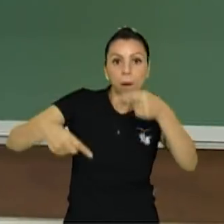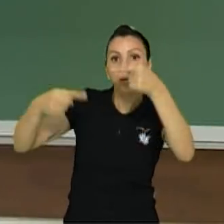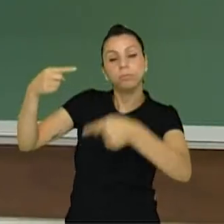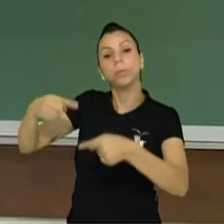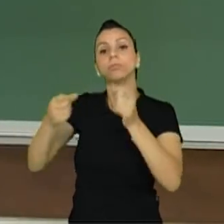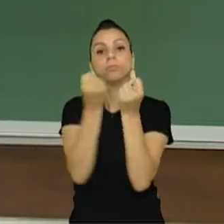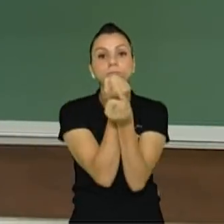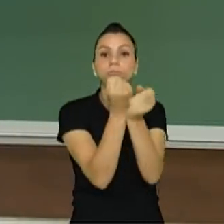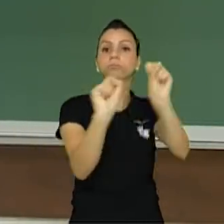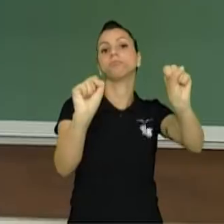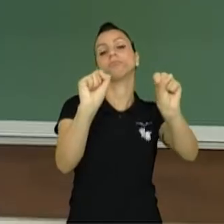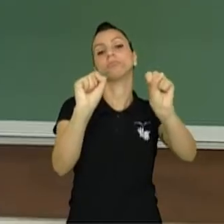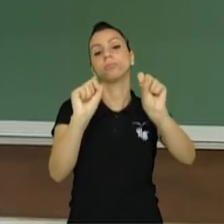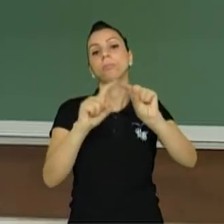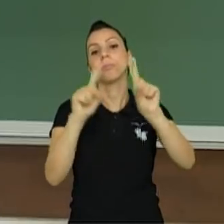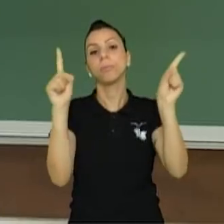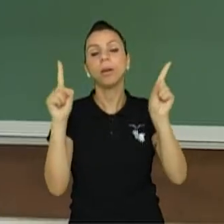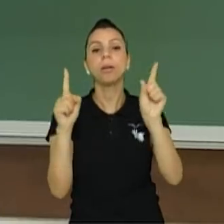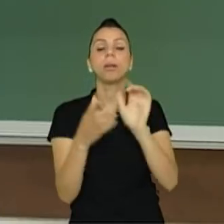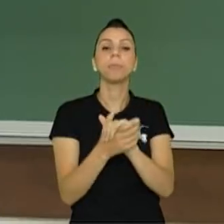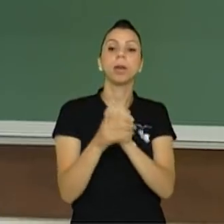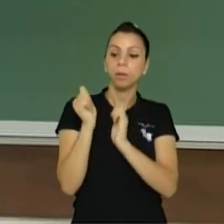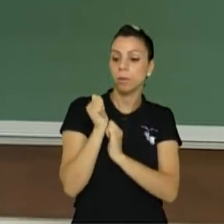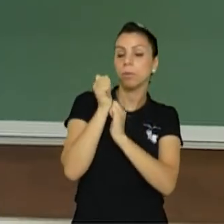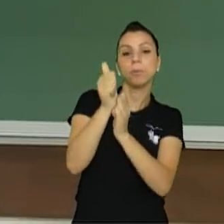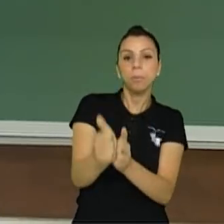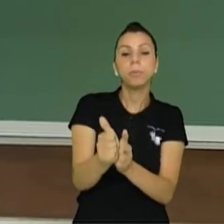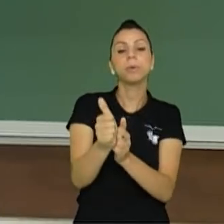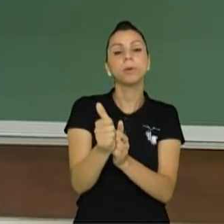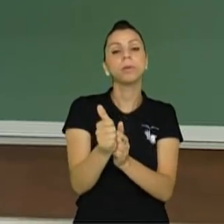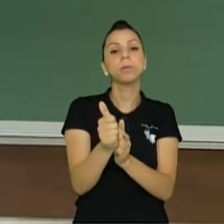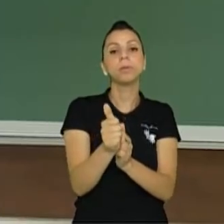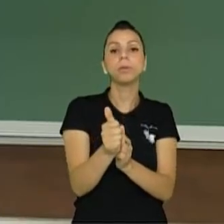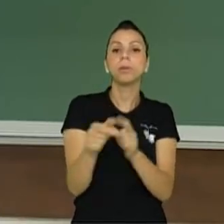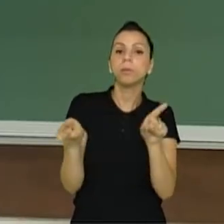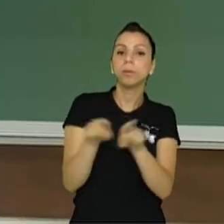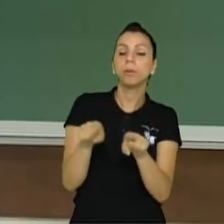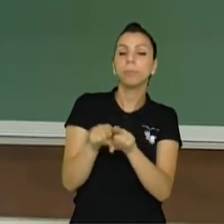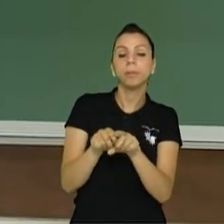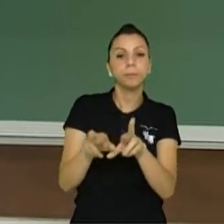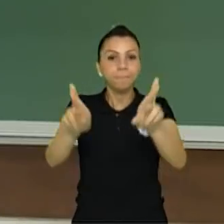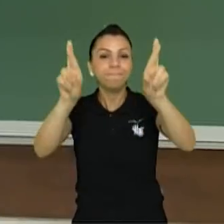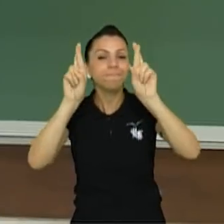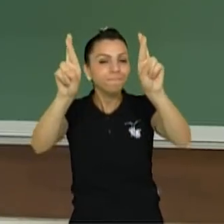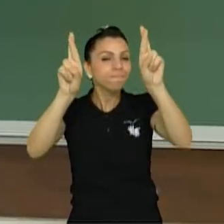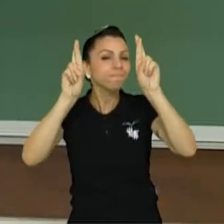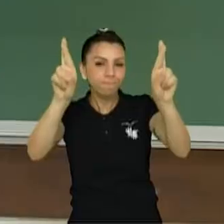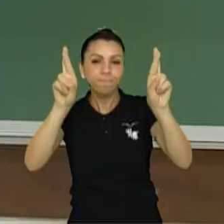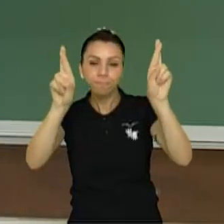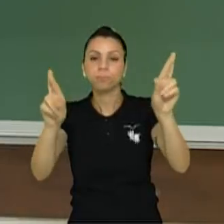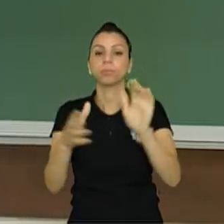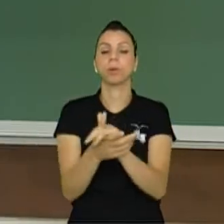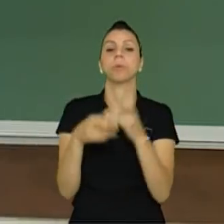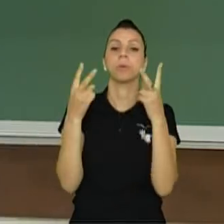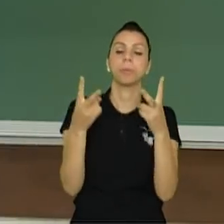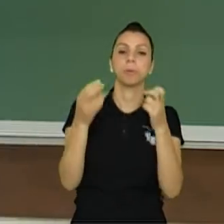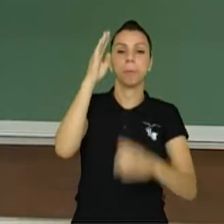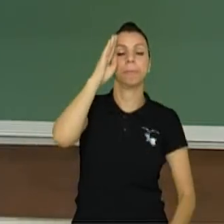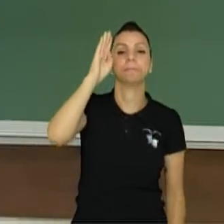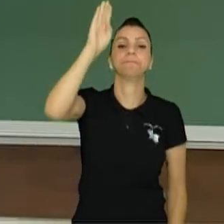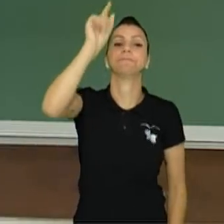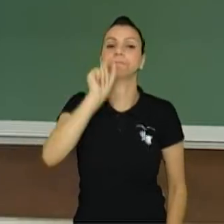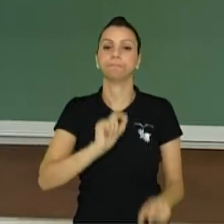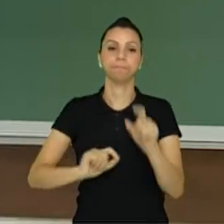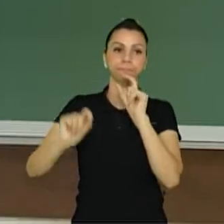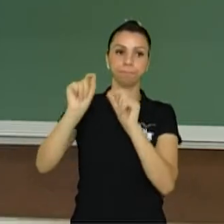dos escravizados, muitos foram para acompanhar, inclusive até mesmo para torcer. Então a gente consegue ver principalmente